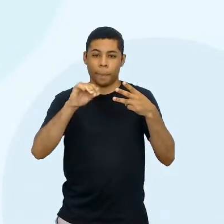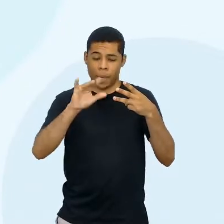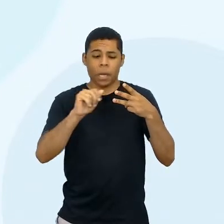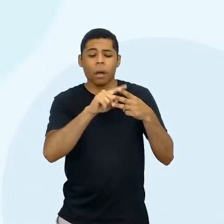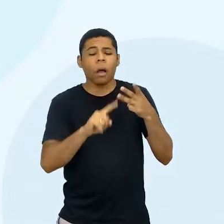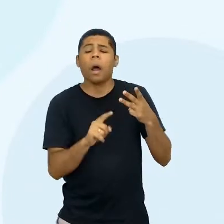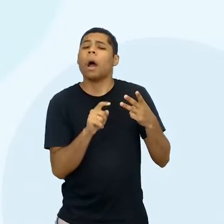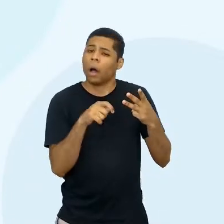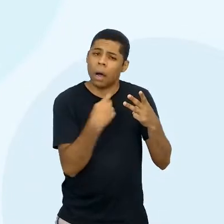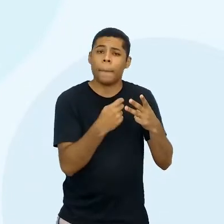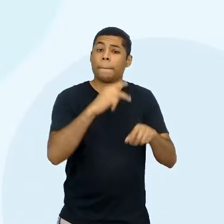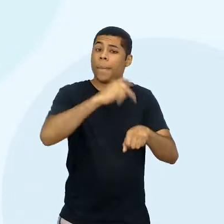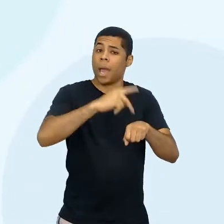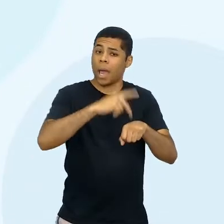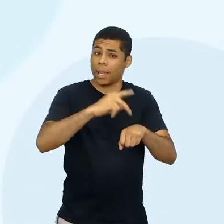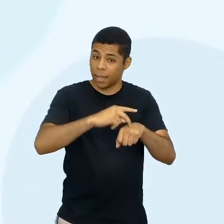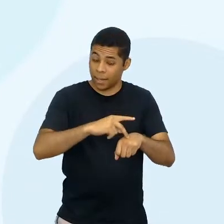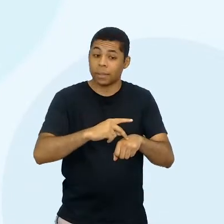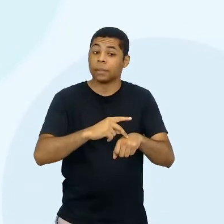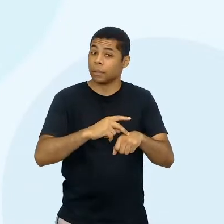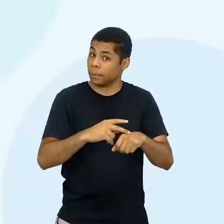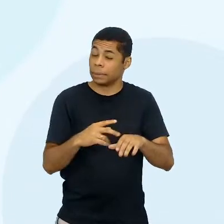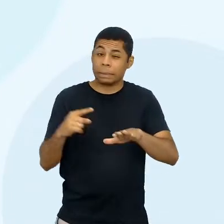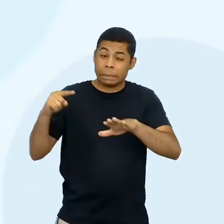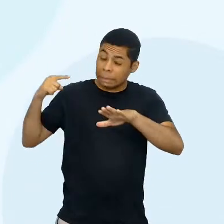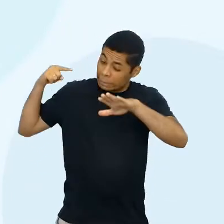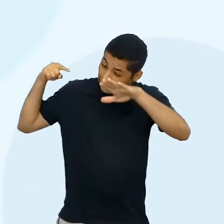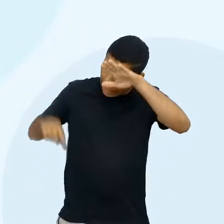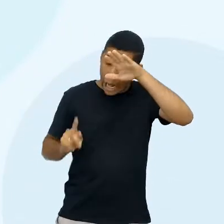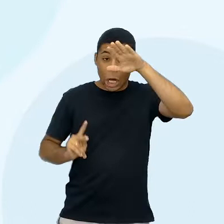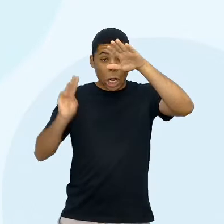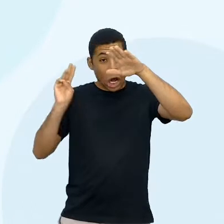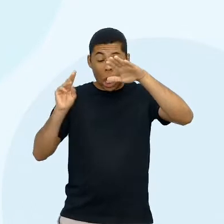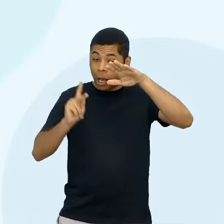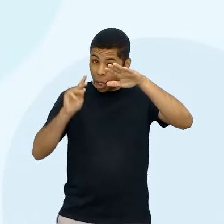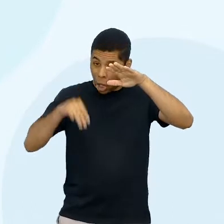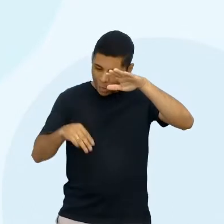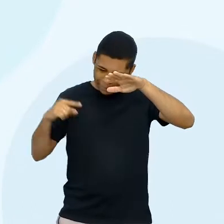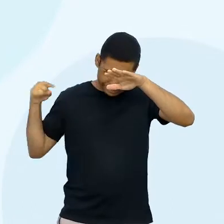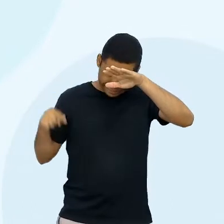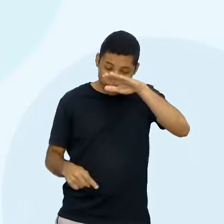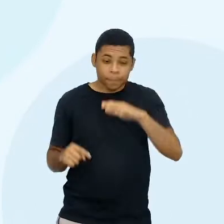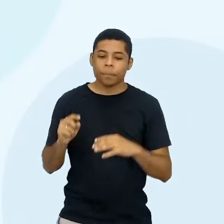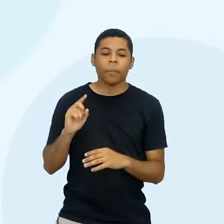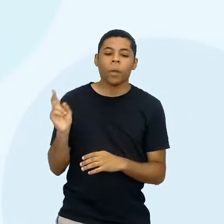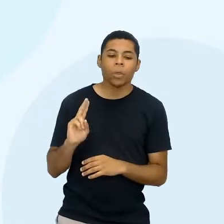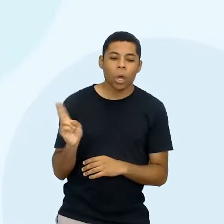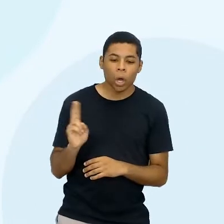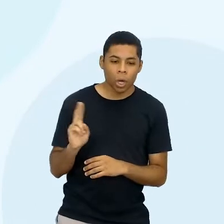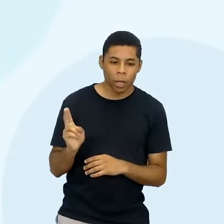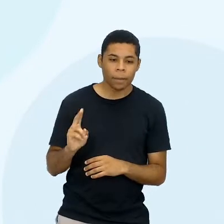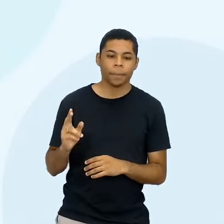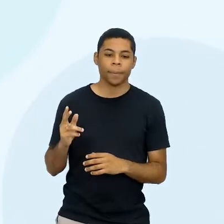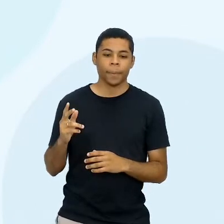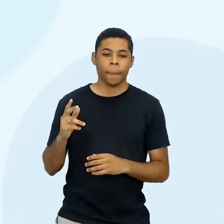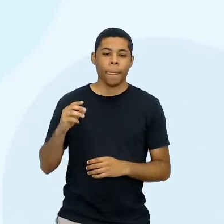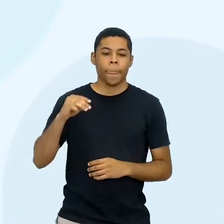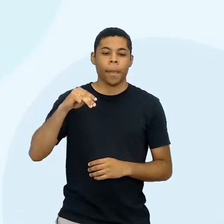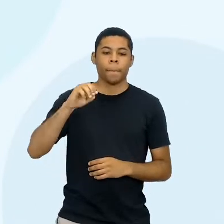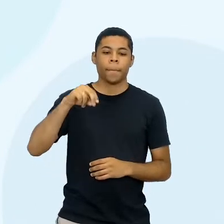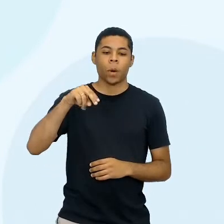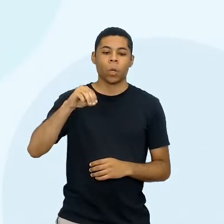por dezenas de quilômetros. Essas rochas são chamadas de monominerálicas. São exemplos aí o